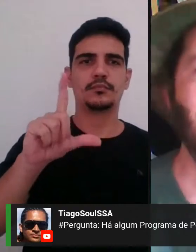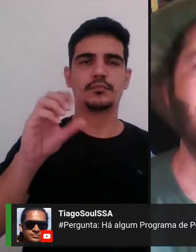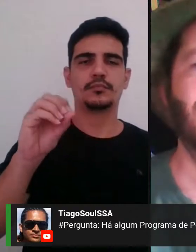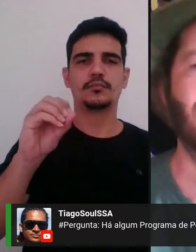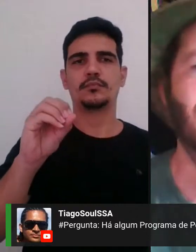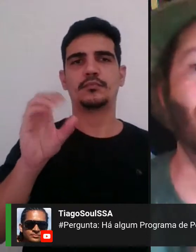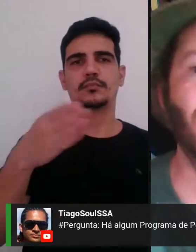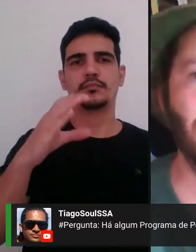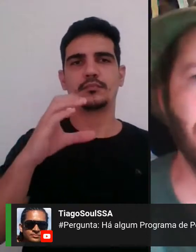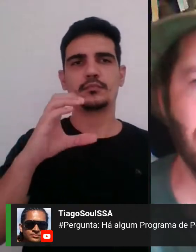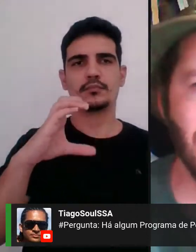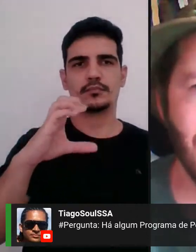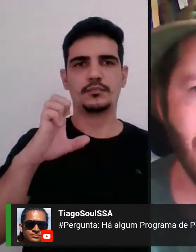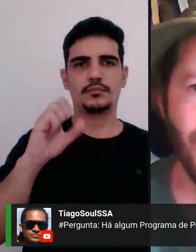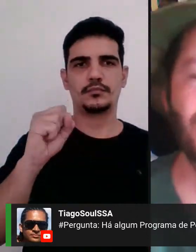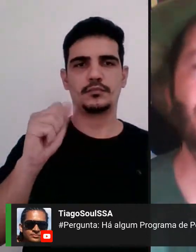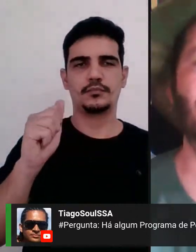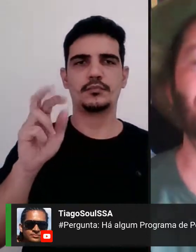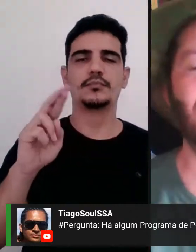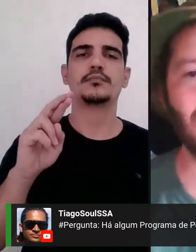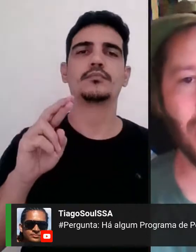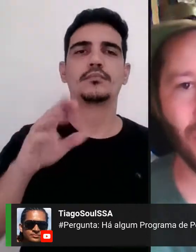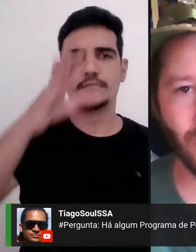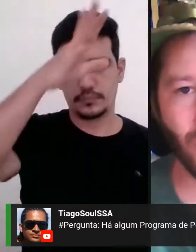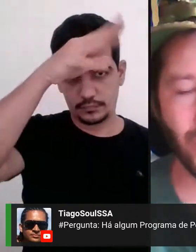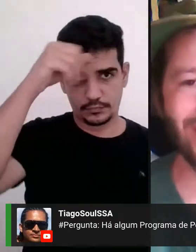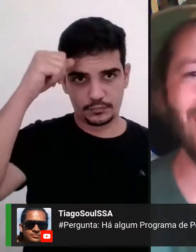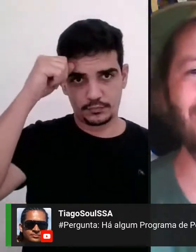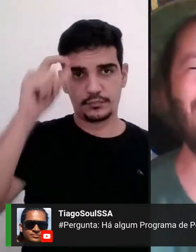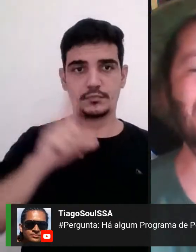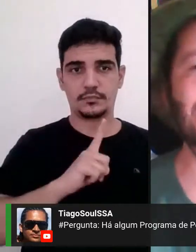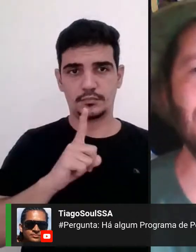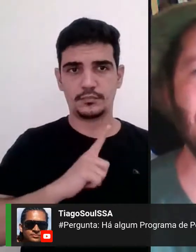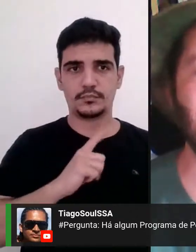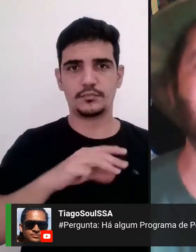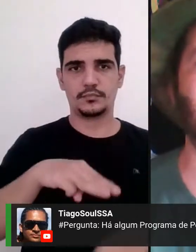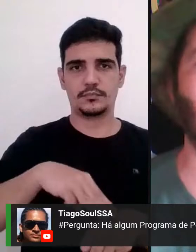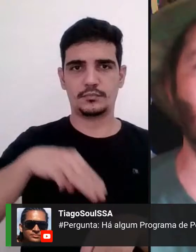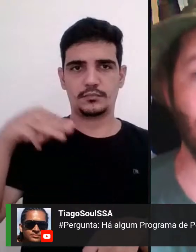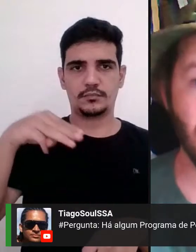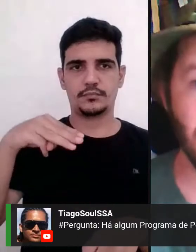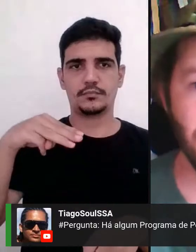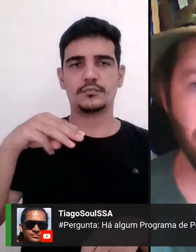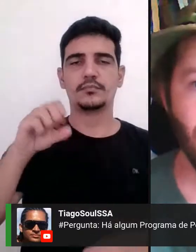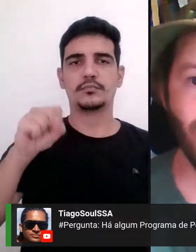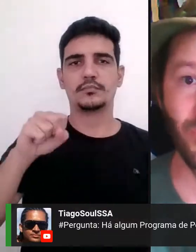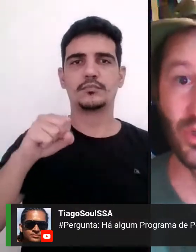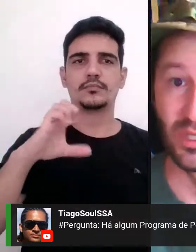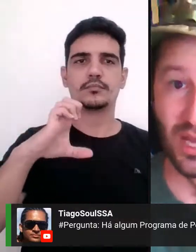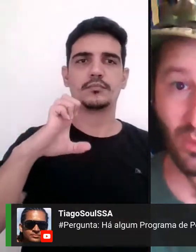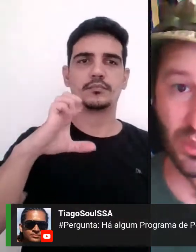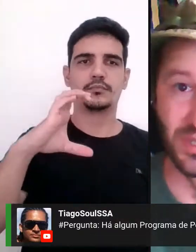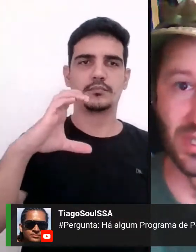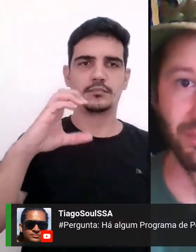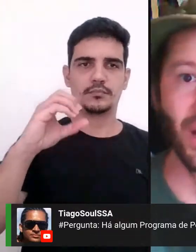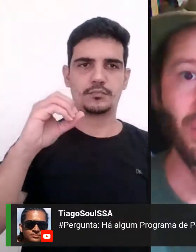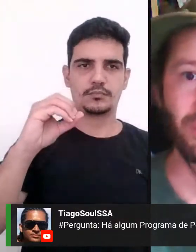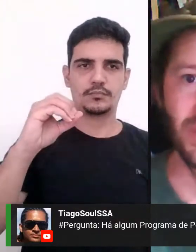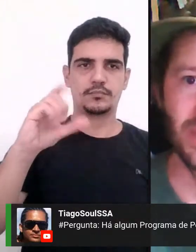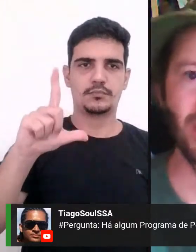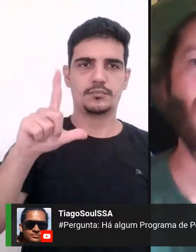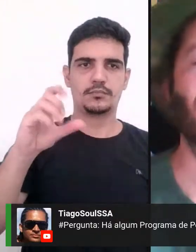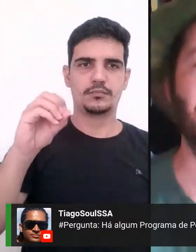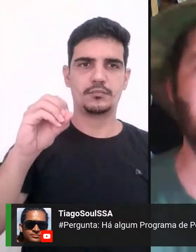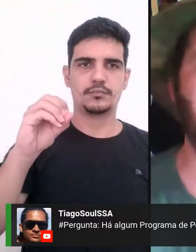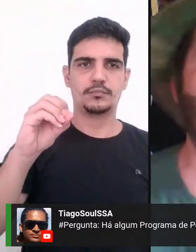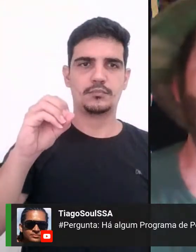herpeto. No IMPA, em Manaus, também tem um mestrado excelente em ecologia, com professores da USP de São Paulo,